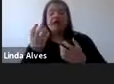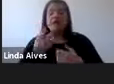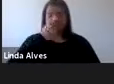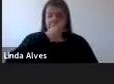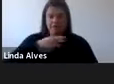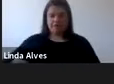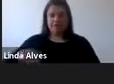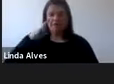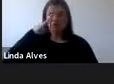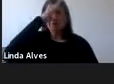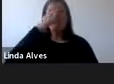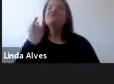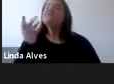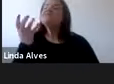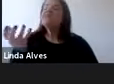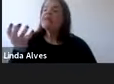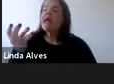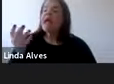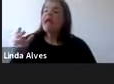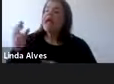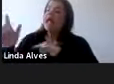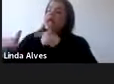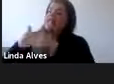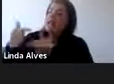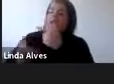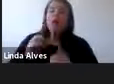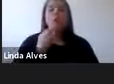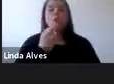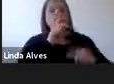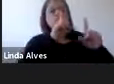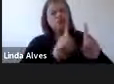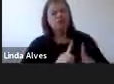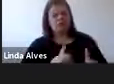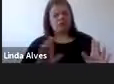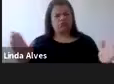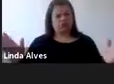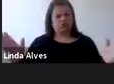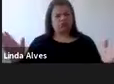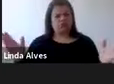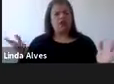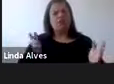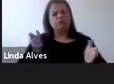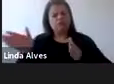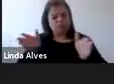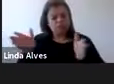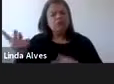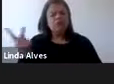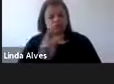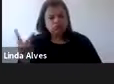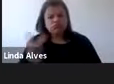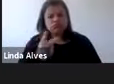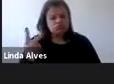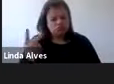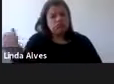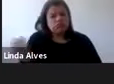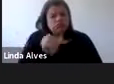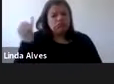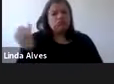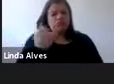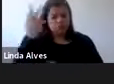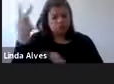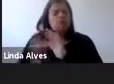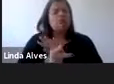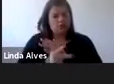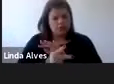ajudou em nada. Pelo contrário, só fortalece aqueles que querem tirar direito dos trabalhadores. E nós entendemos que há sim